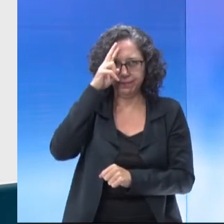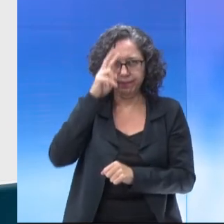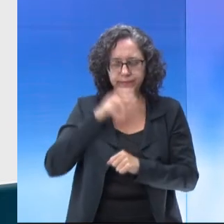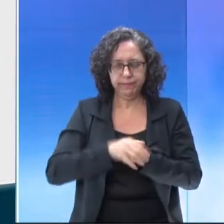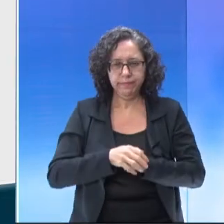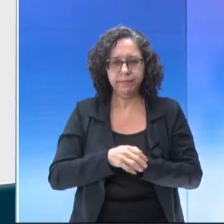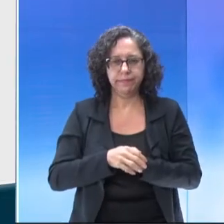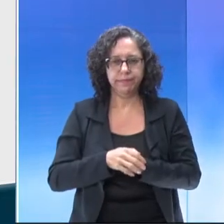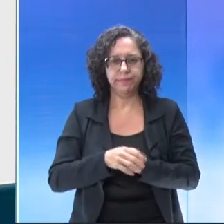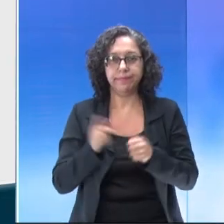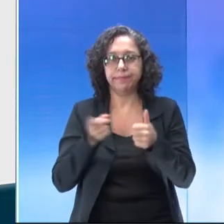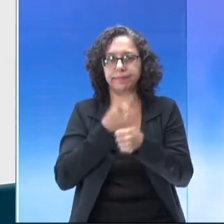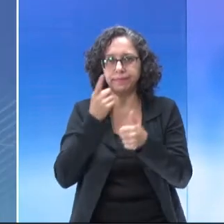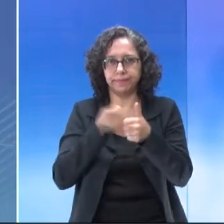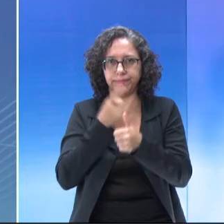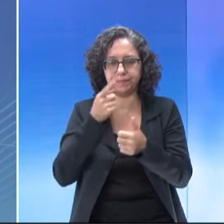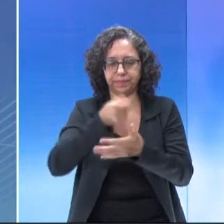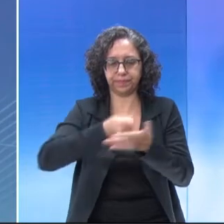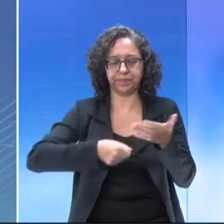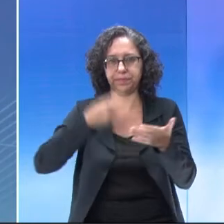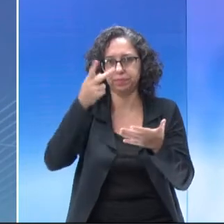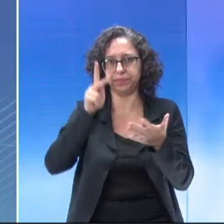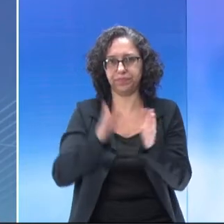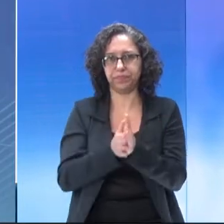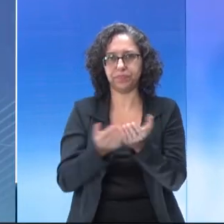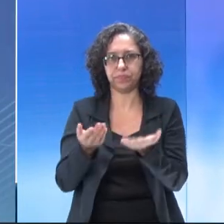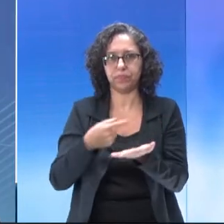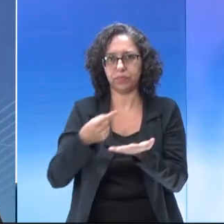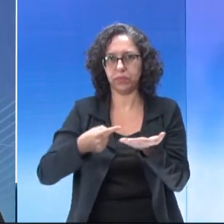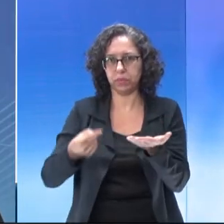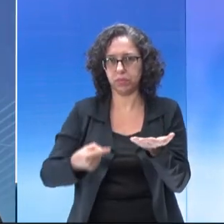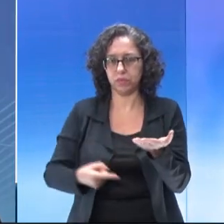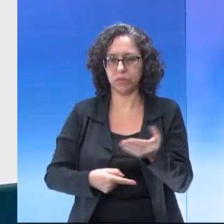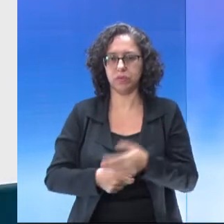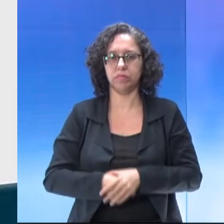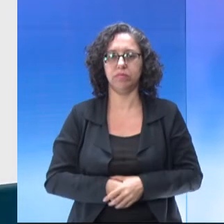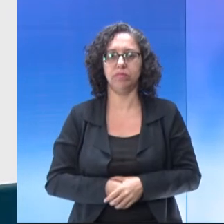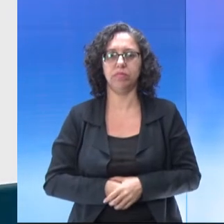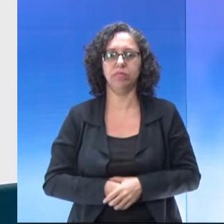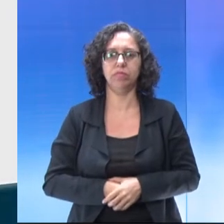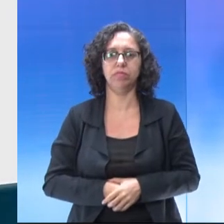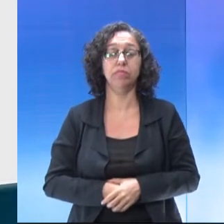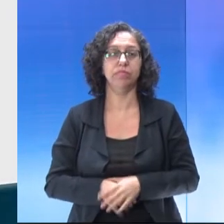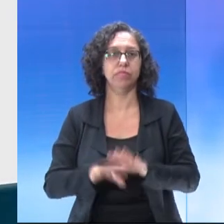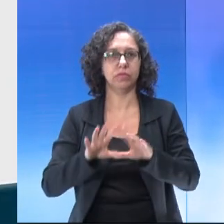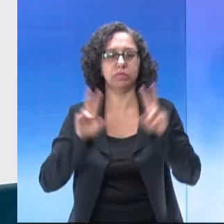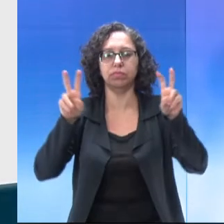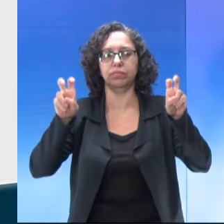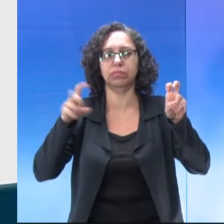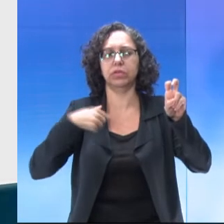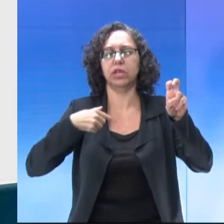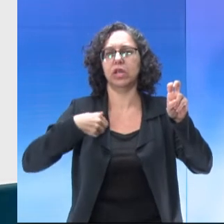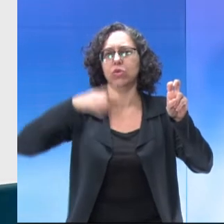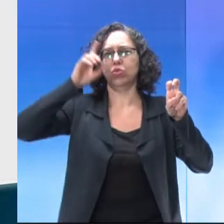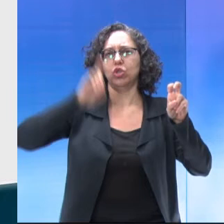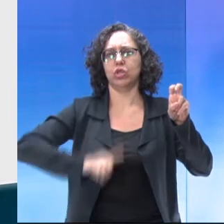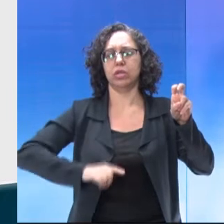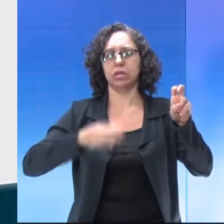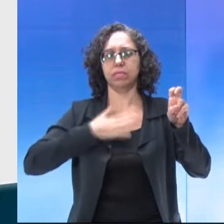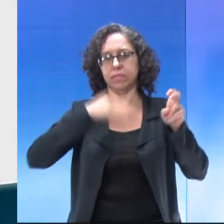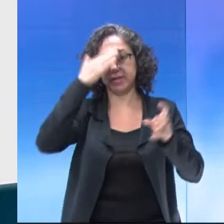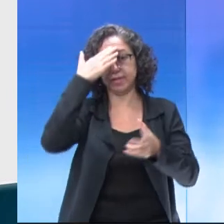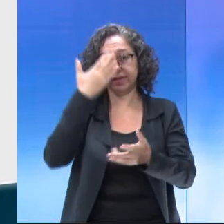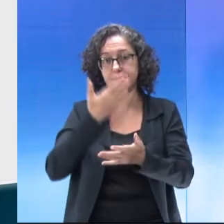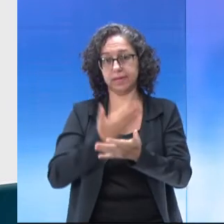na aula anterior e na apostila de vocês é o primeiro texto. Observe aí, Eu tenho direito às minhas crenças, no